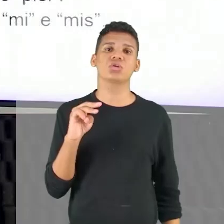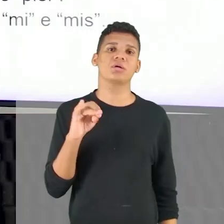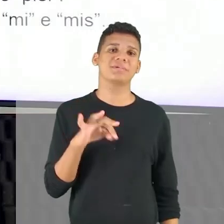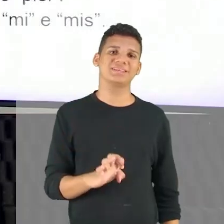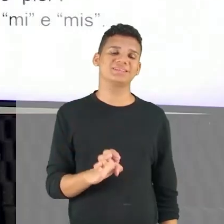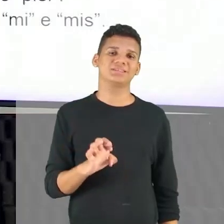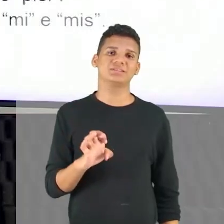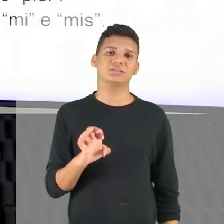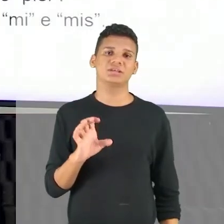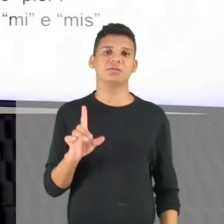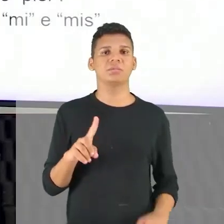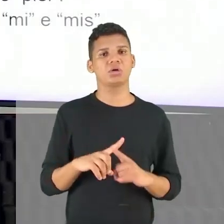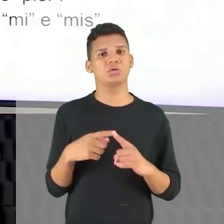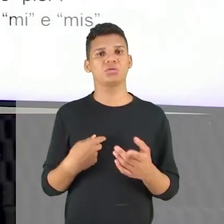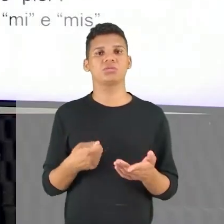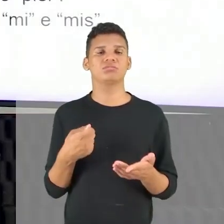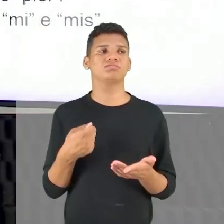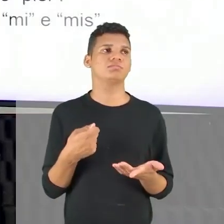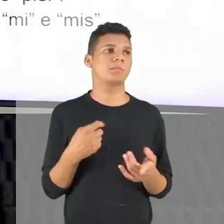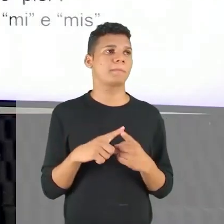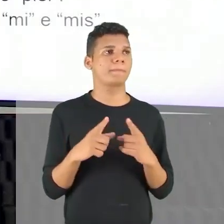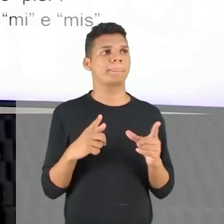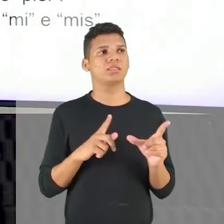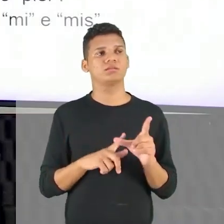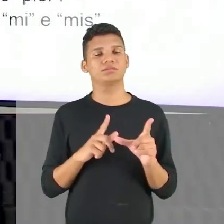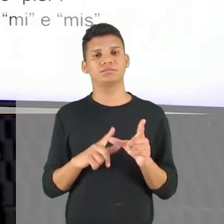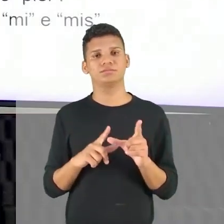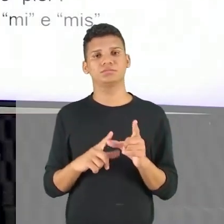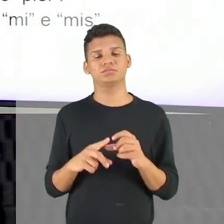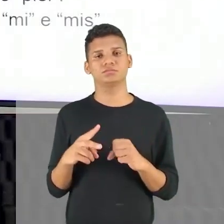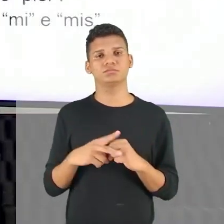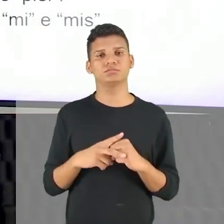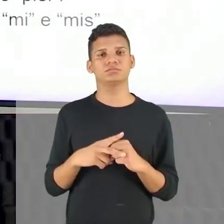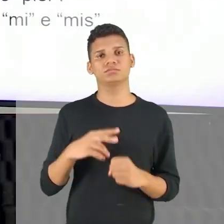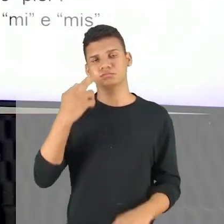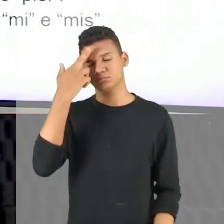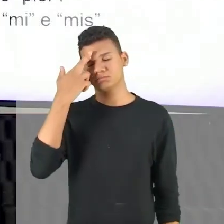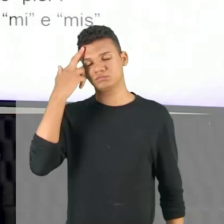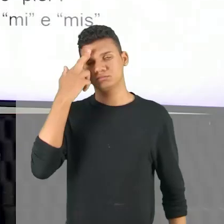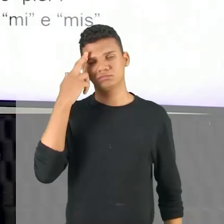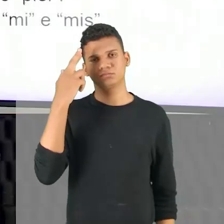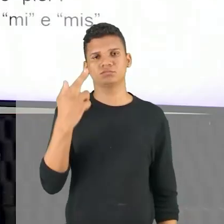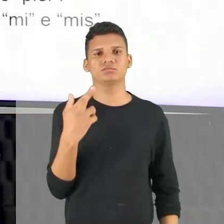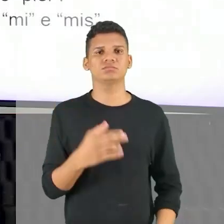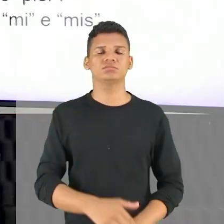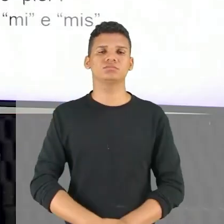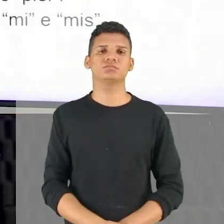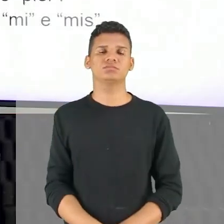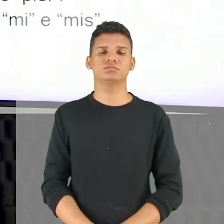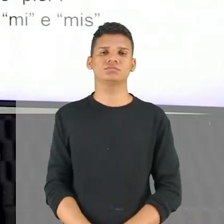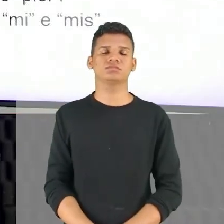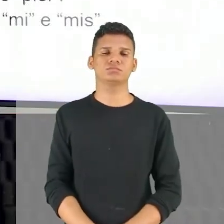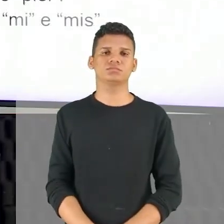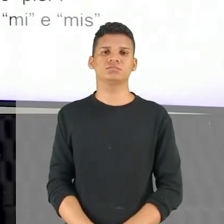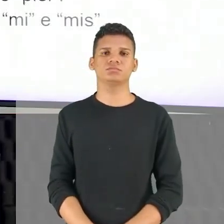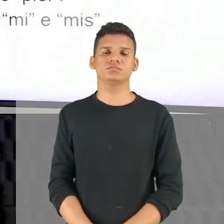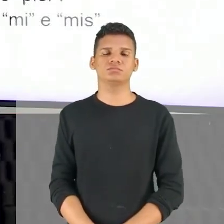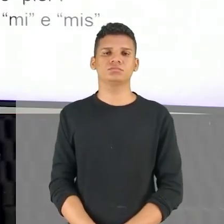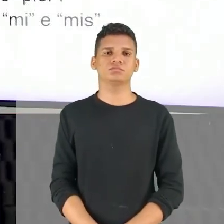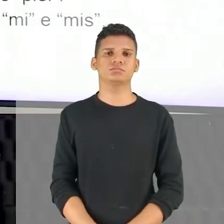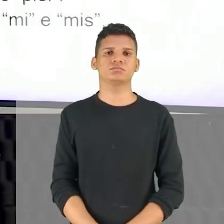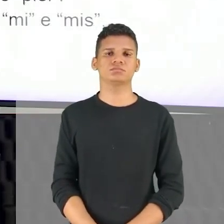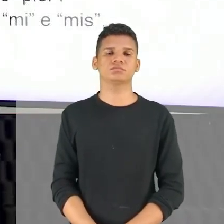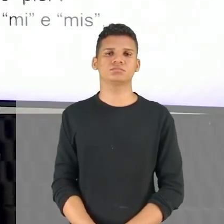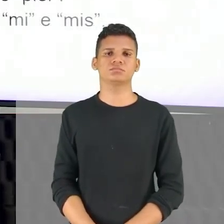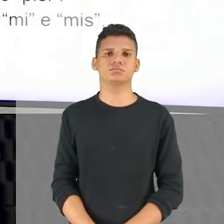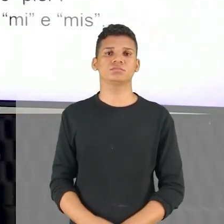digo, te compro, nos vimos. Isso são verbos reflexivos. Ali o exemplo, me nego e me aceito, certo?